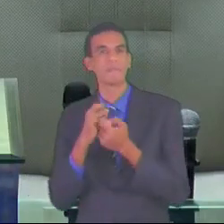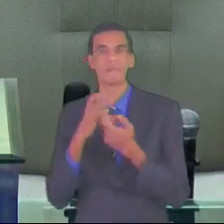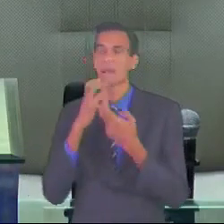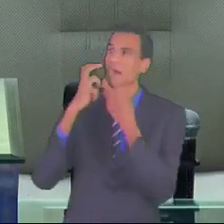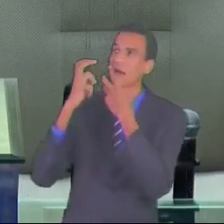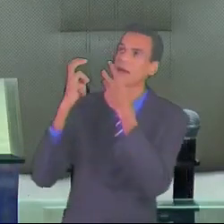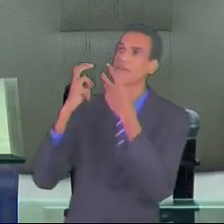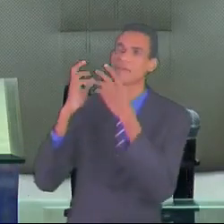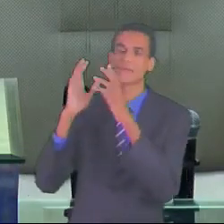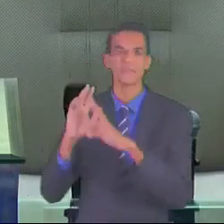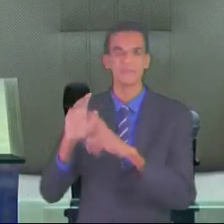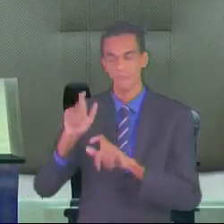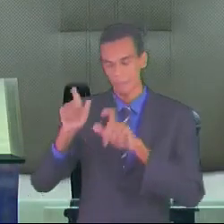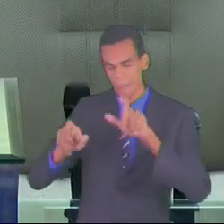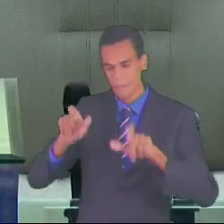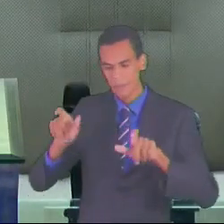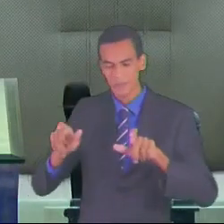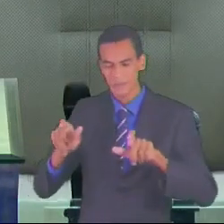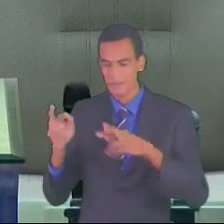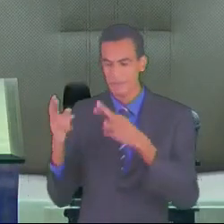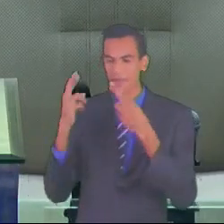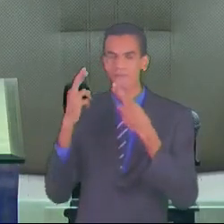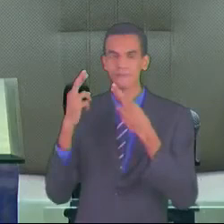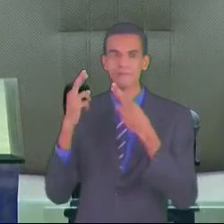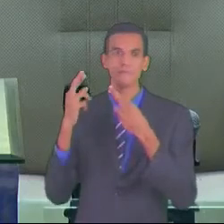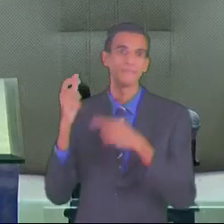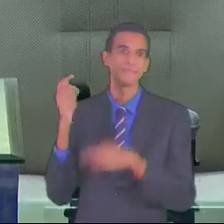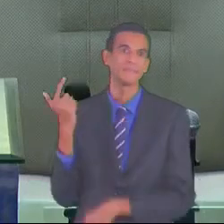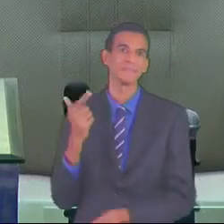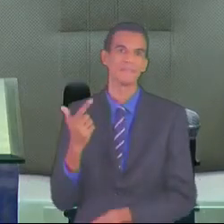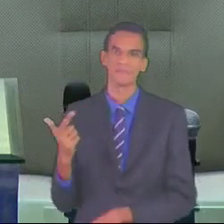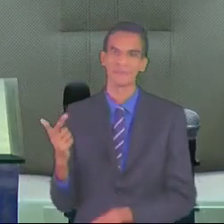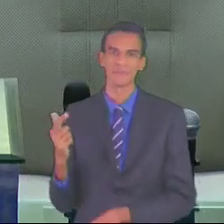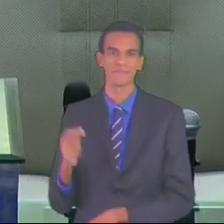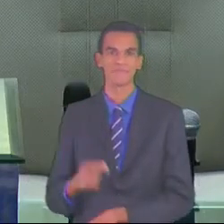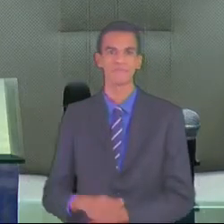Pessoas com poucas esperanças.